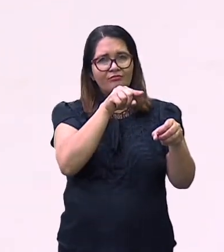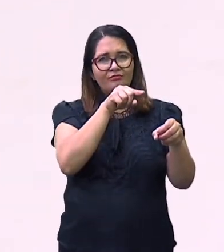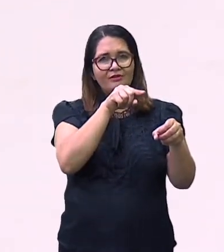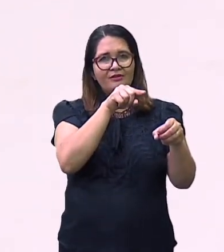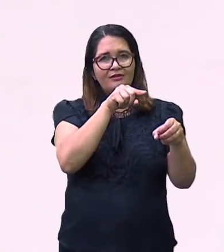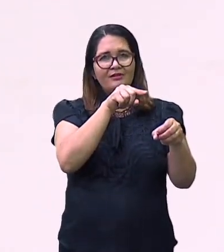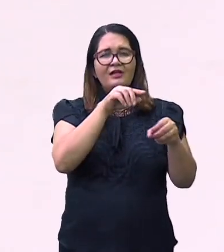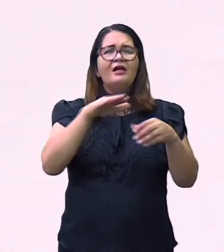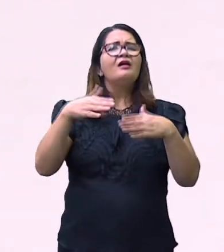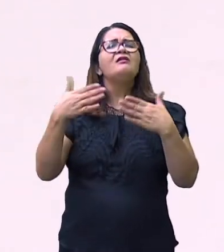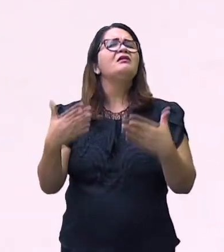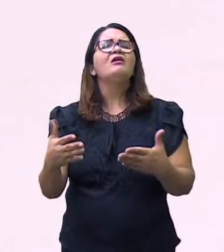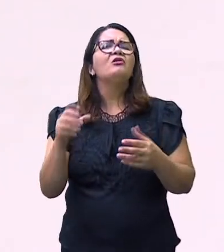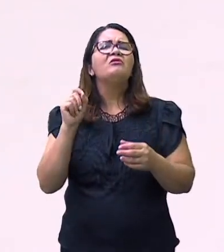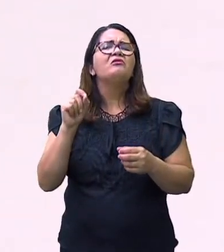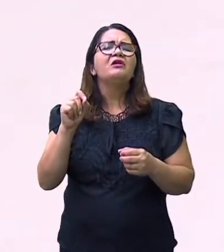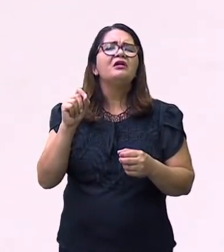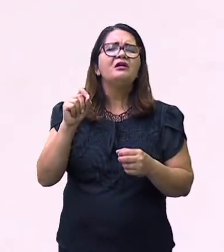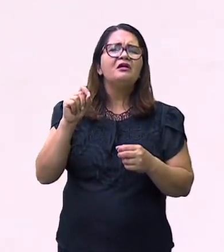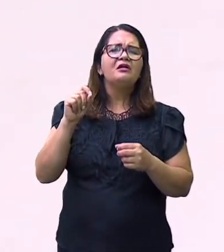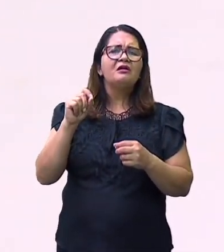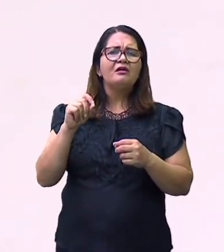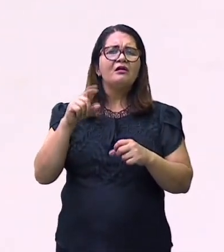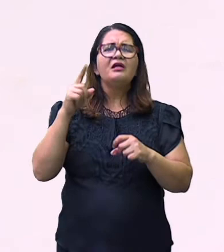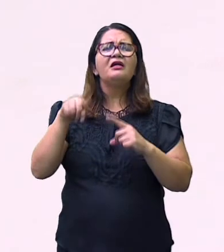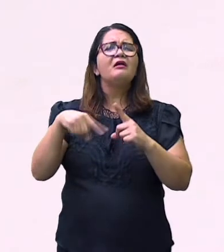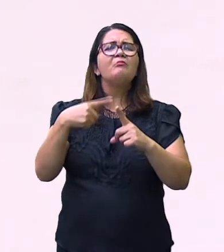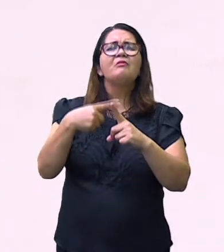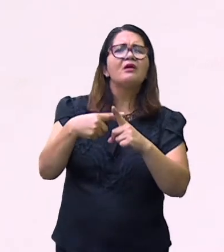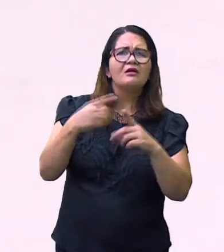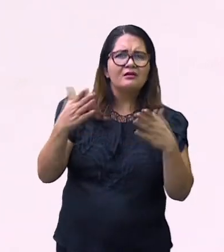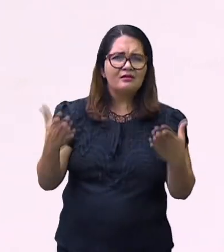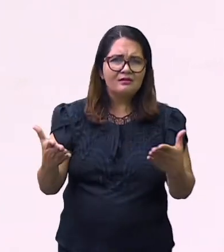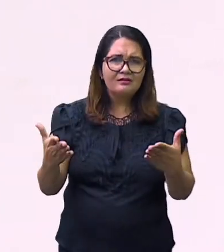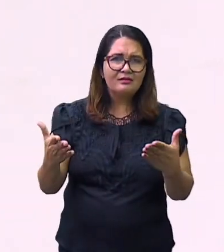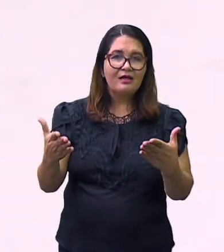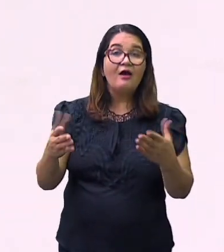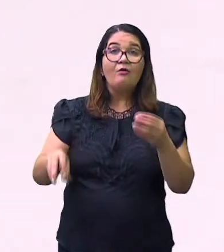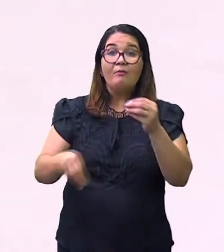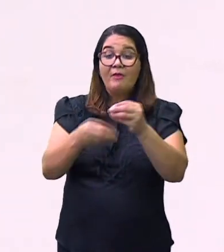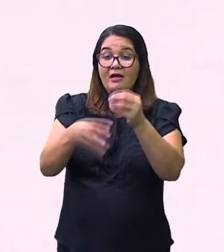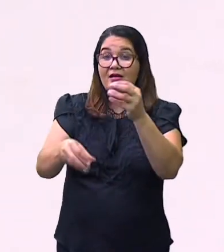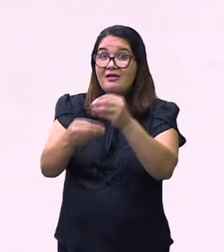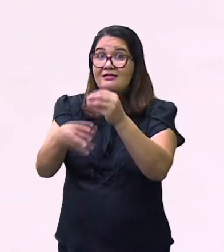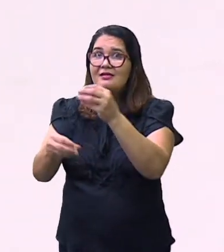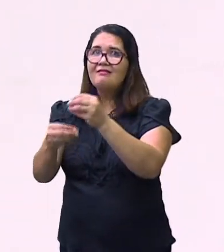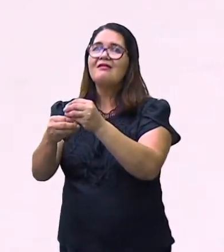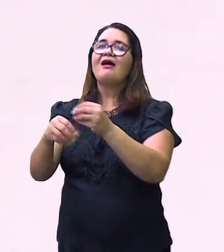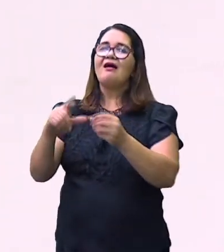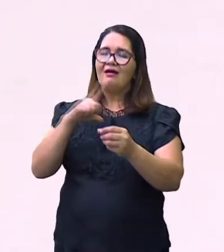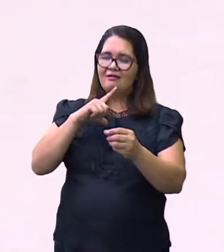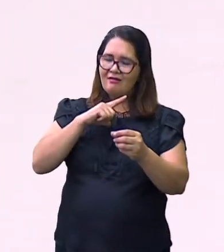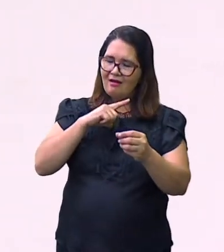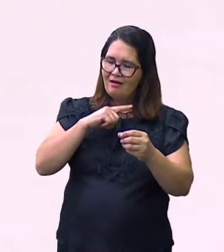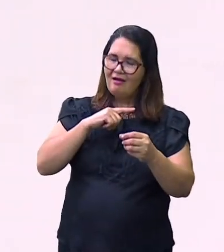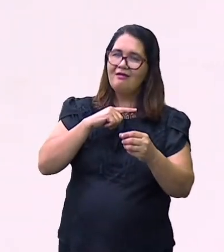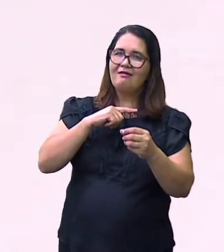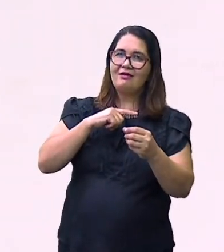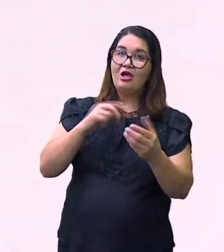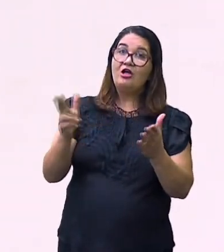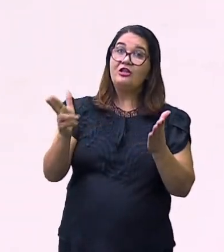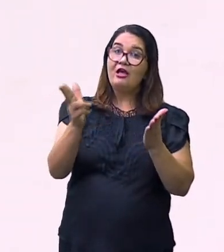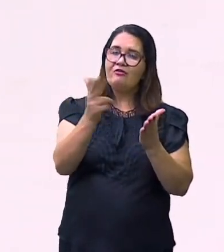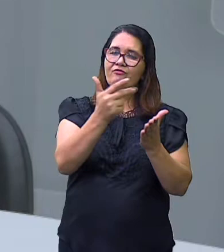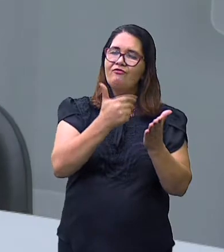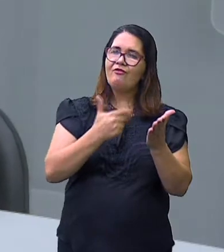Cláudia, o que mais eu tenho aqui para poder colocar? Nossa, temos uma estrutura que nós falamos muito dela